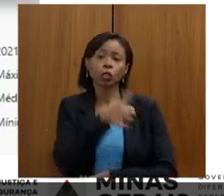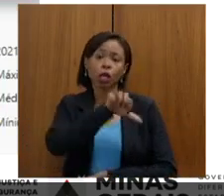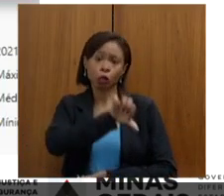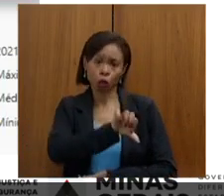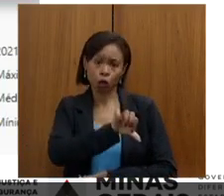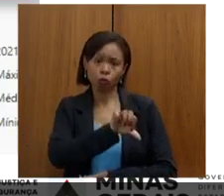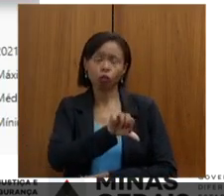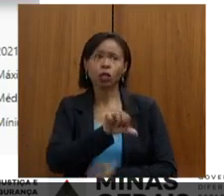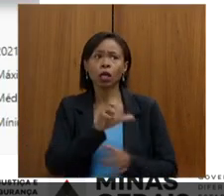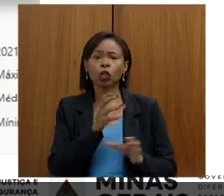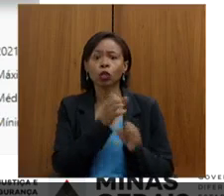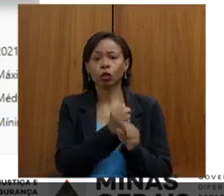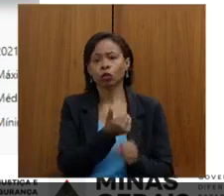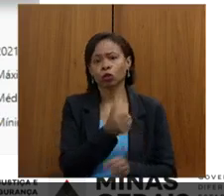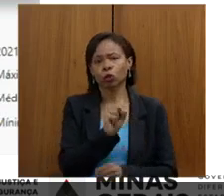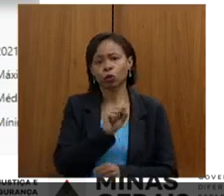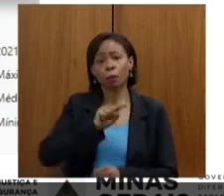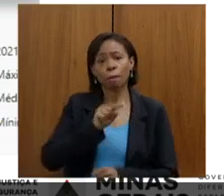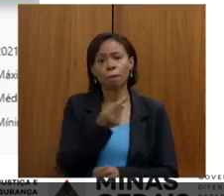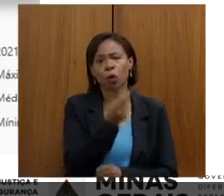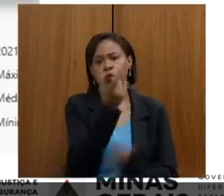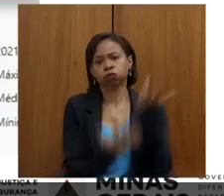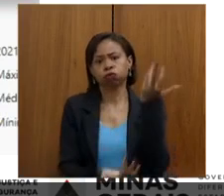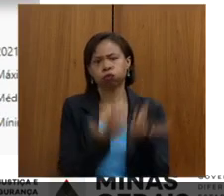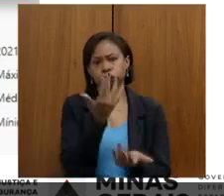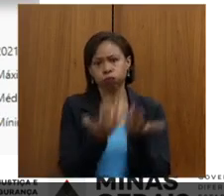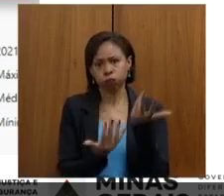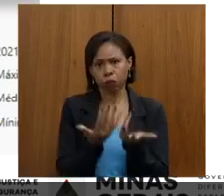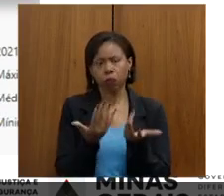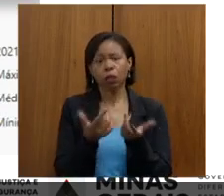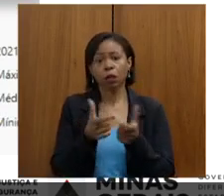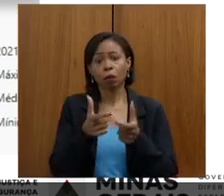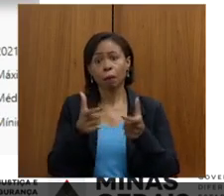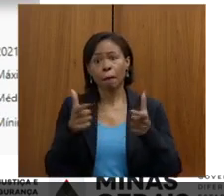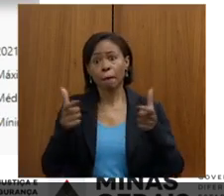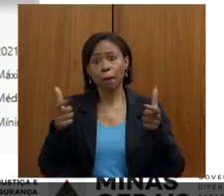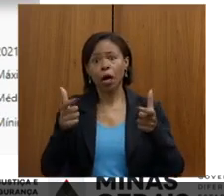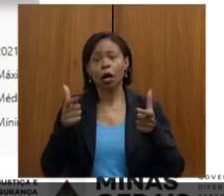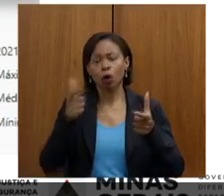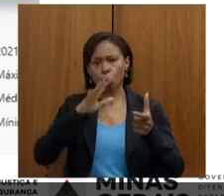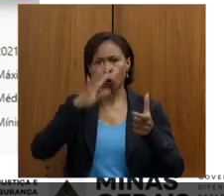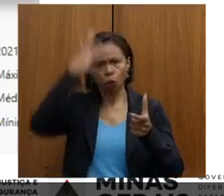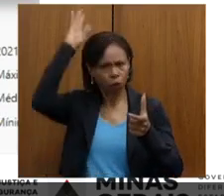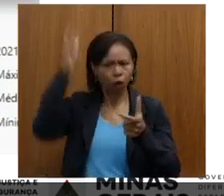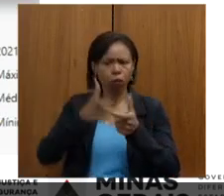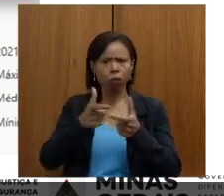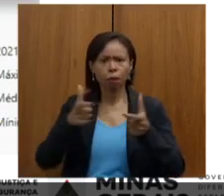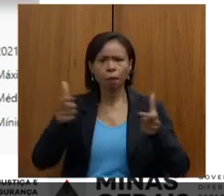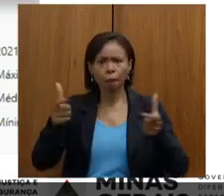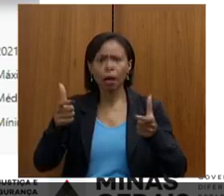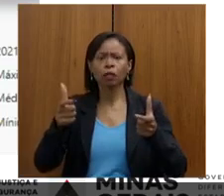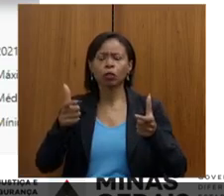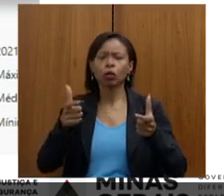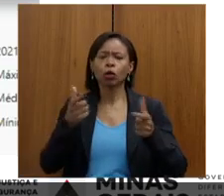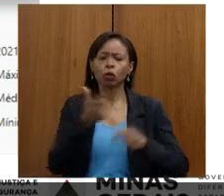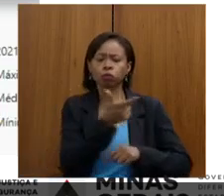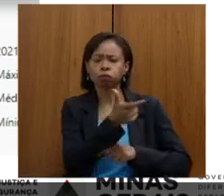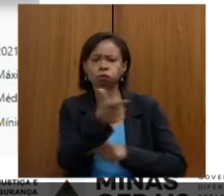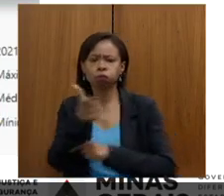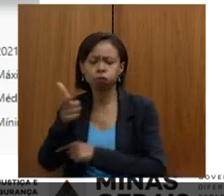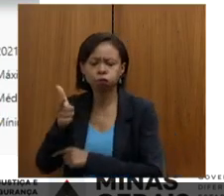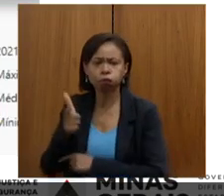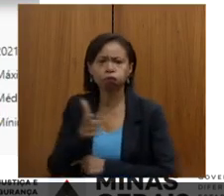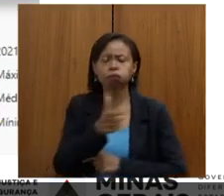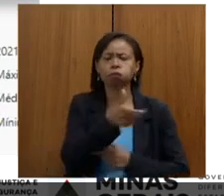18 mil ocorrências ou seja Corpo de Bombeiros ampliando intensamente o número de atendimentos